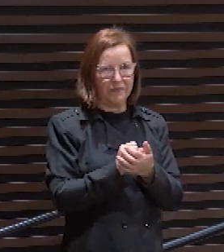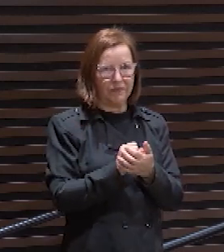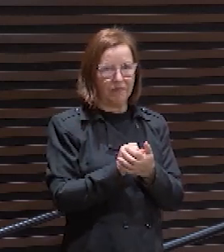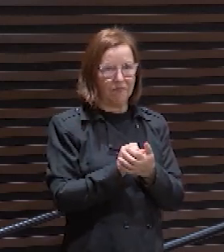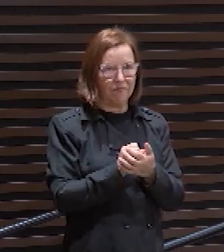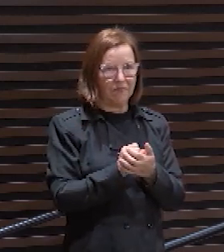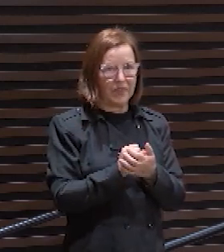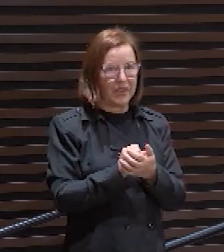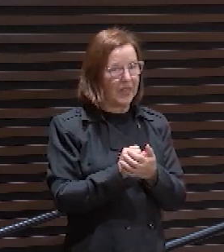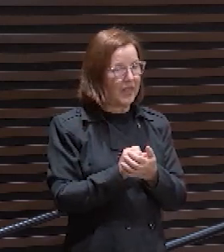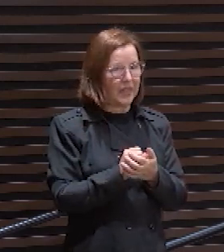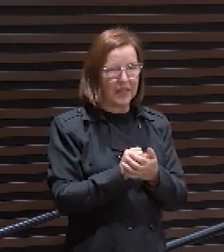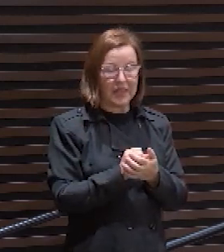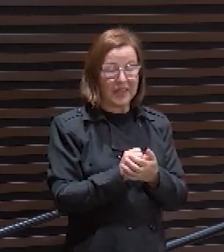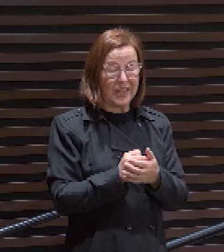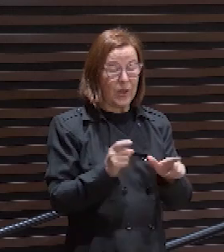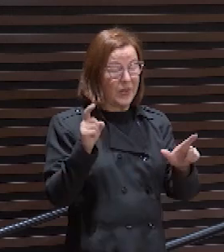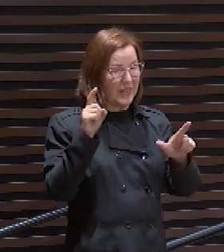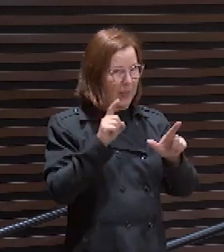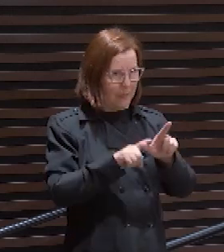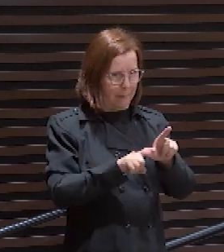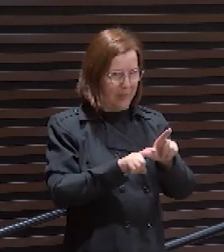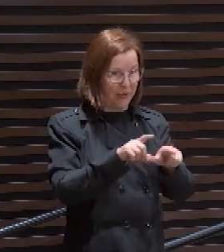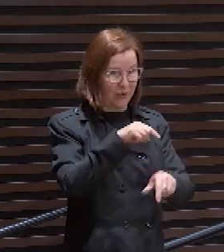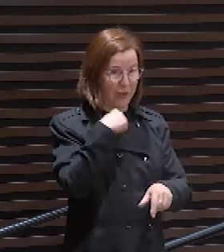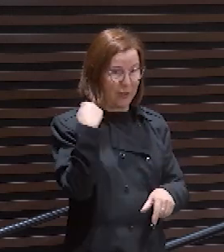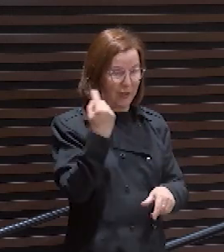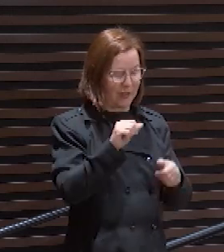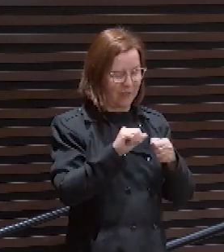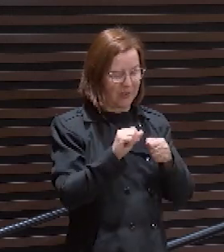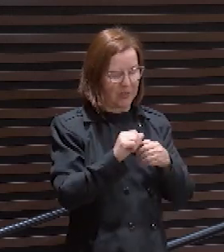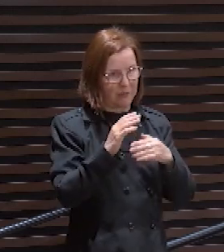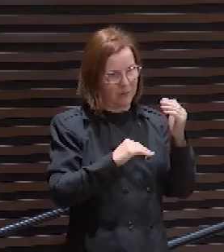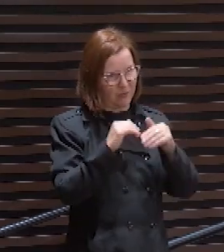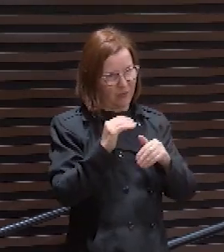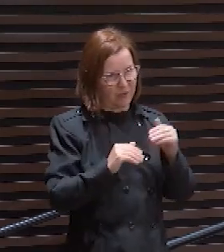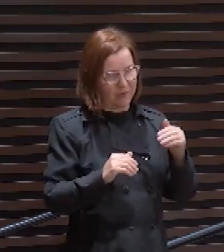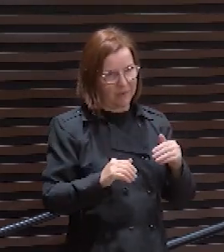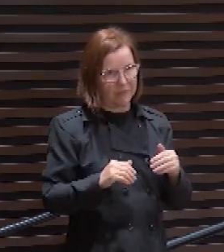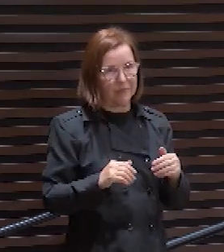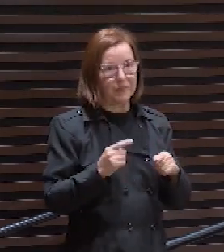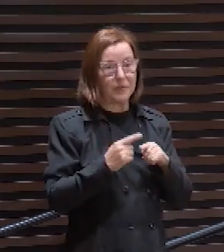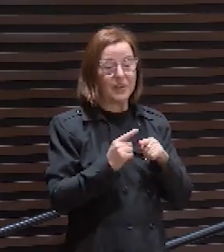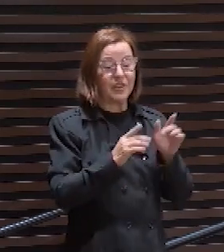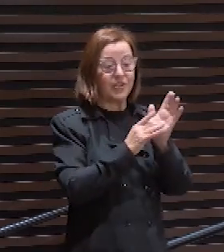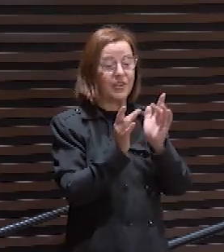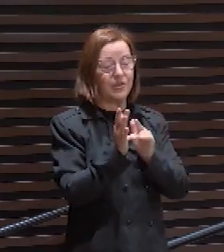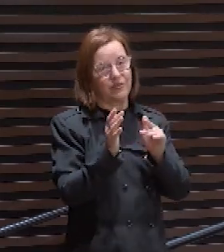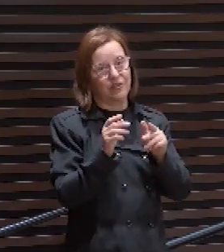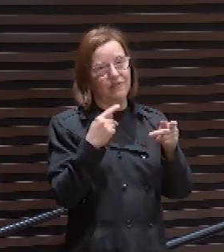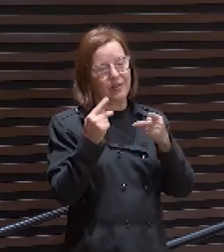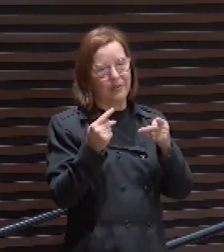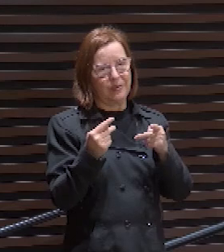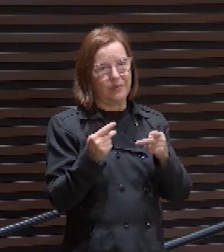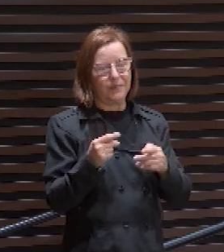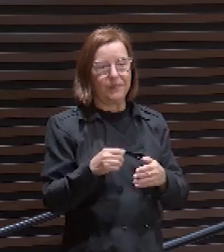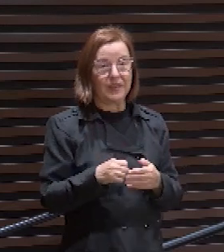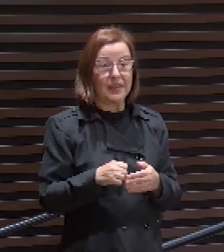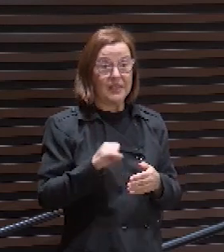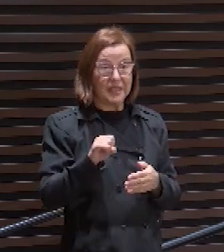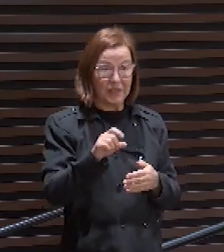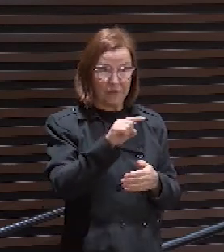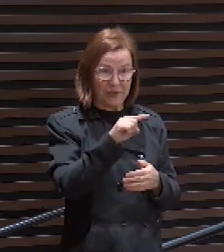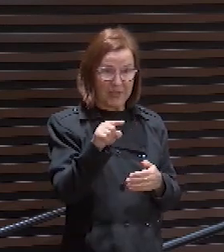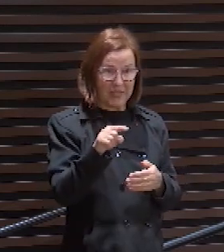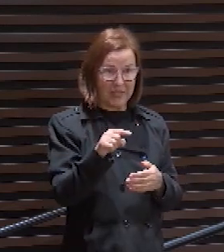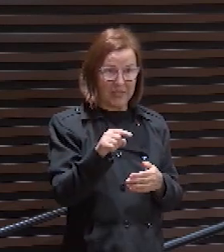isso. Porque essas são as palavras de Jesus. Ele traz para aquelas pessoas o entendimento de que se você olhar para si mesmo